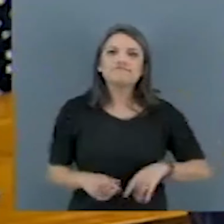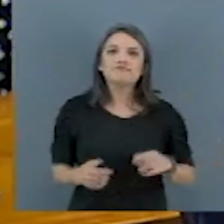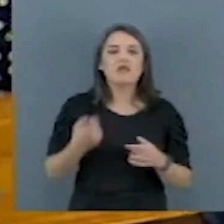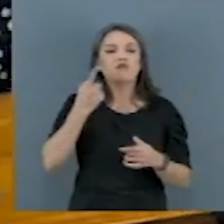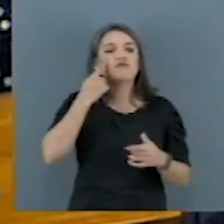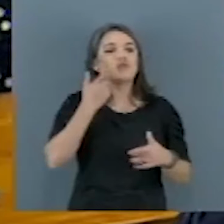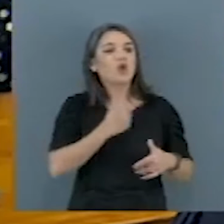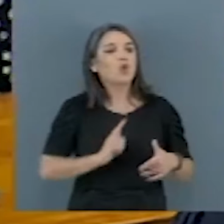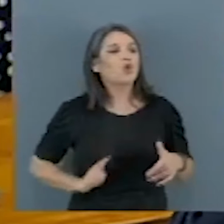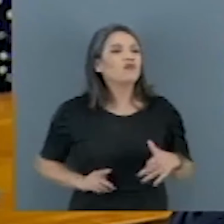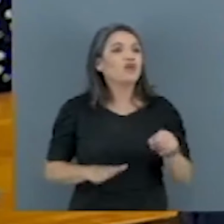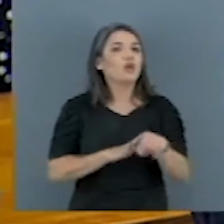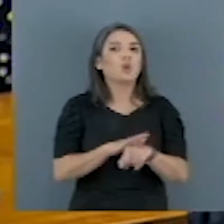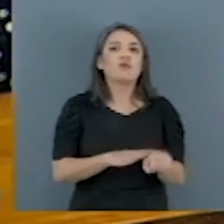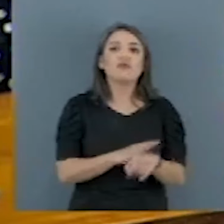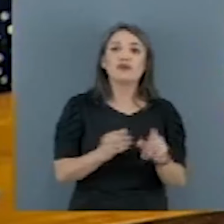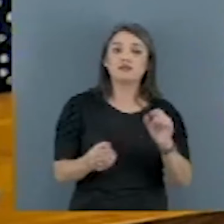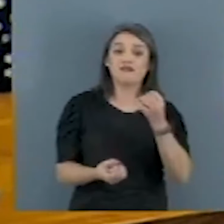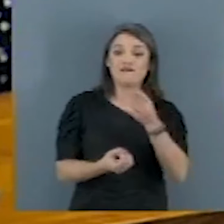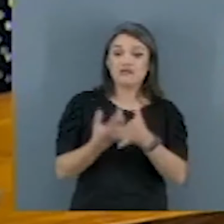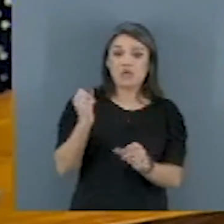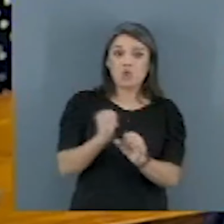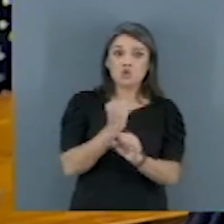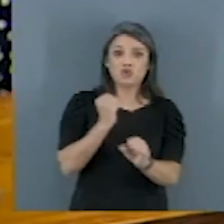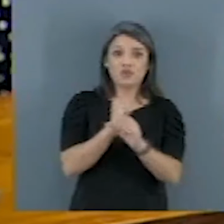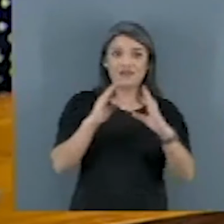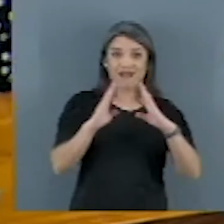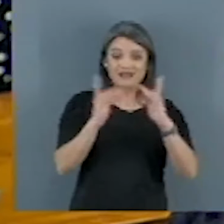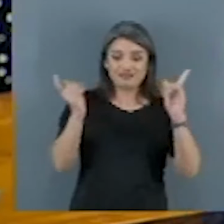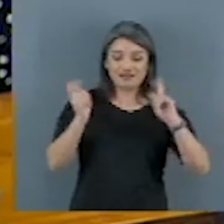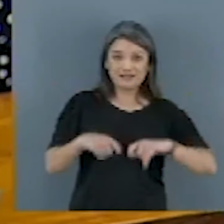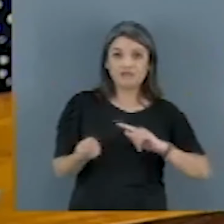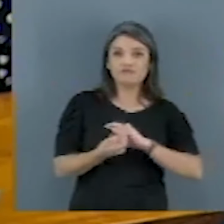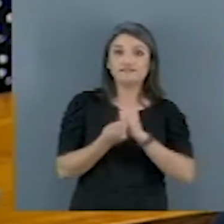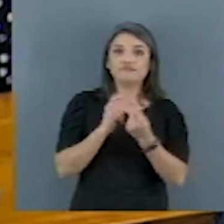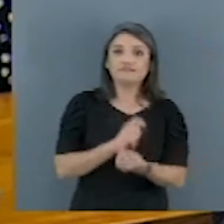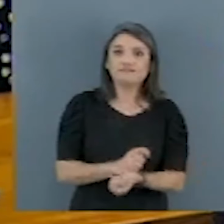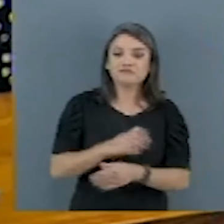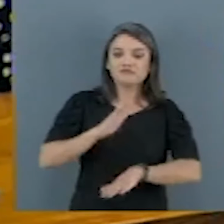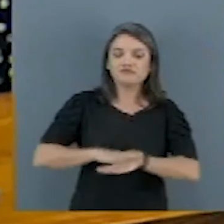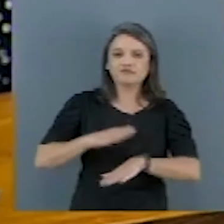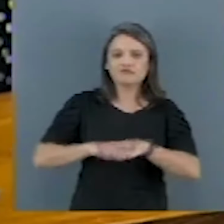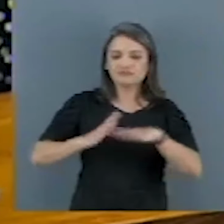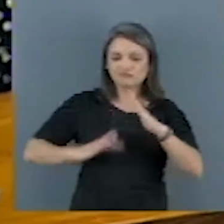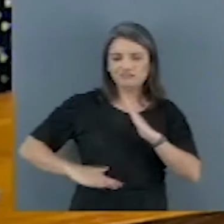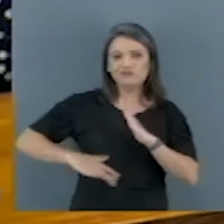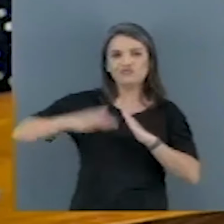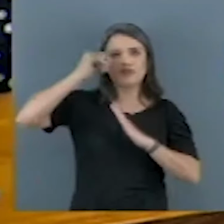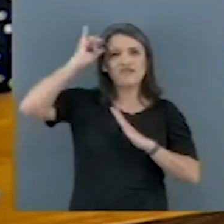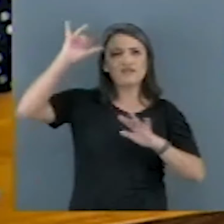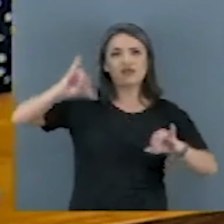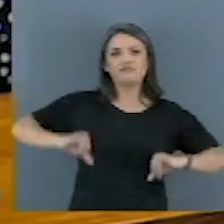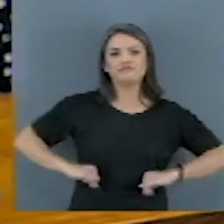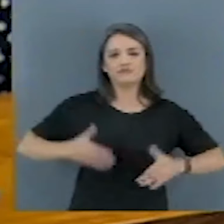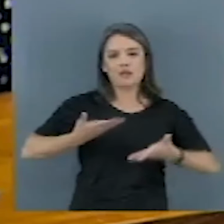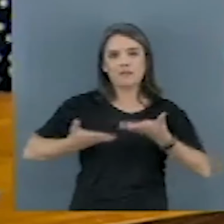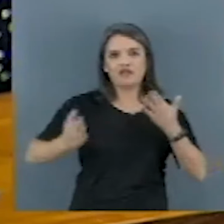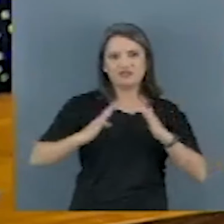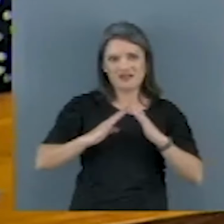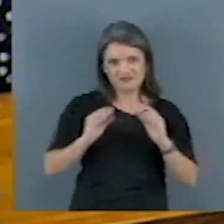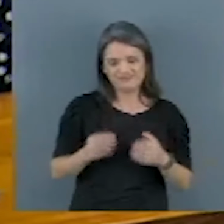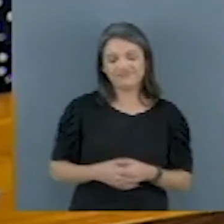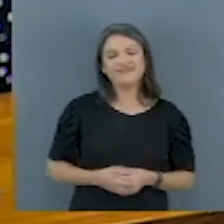que criar casas que as pessoas possam, ali na enchente, não sofrer o tanto que sofrem. Então era isso, Valdez. Mais